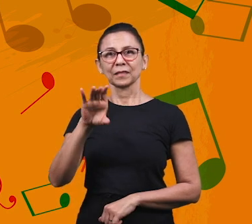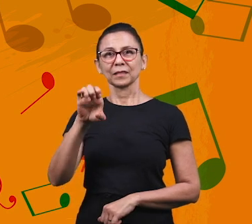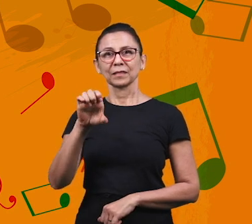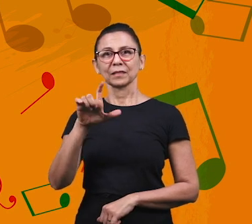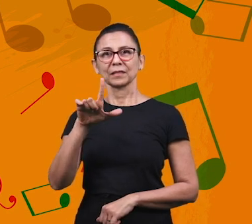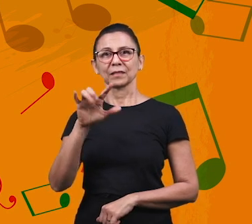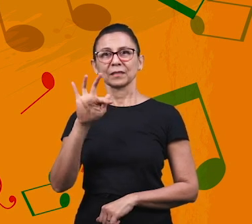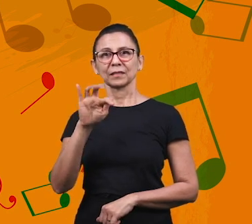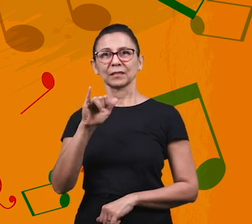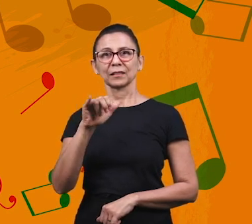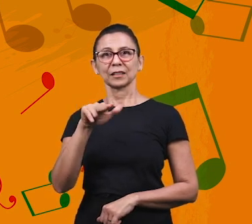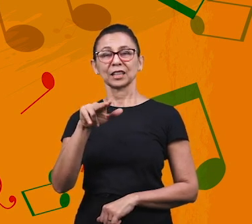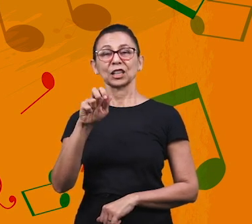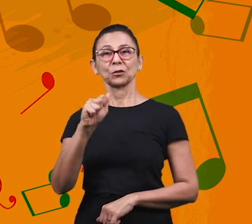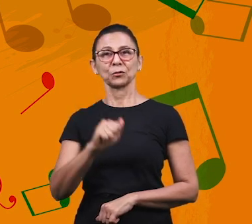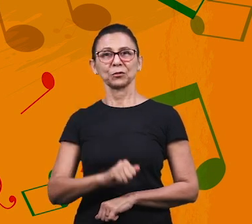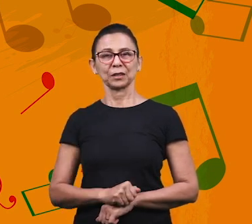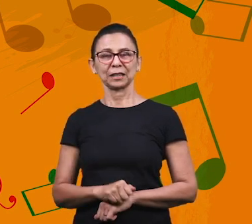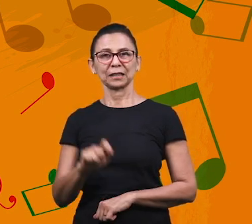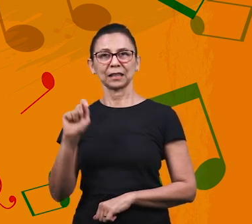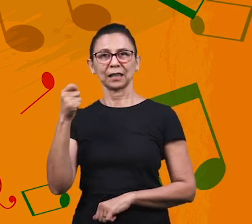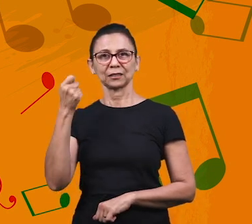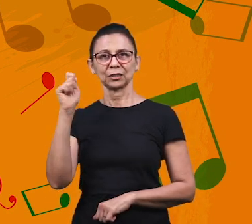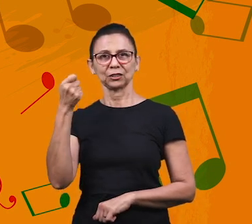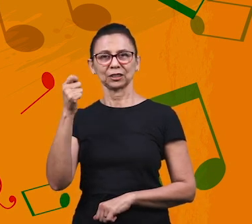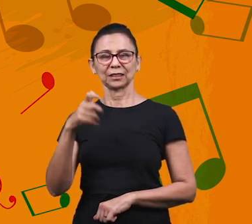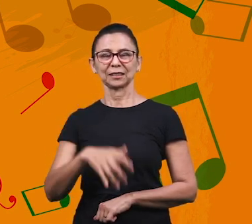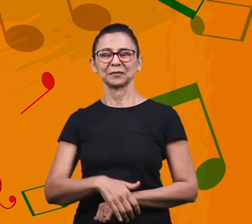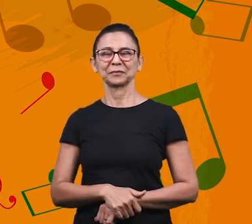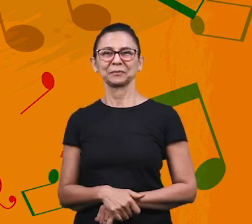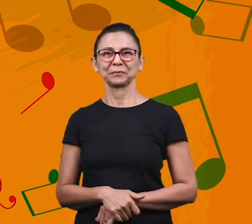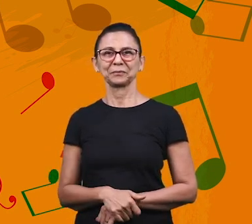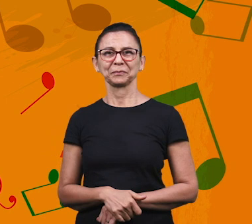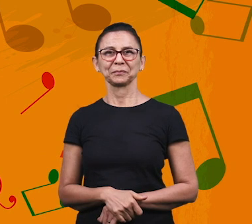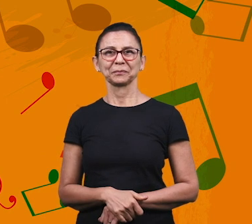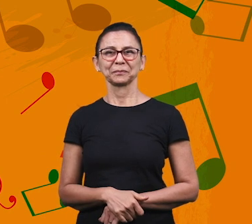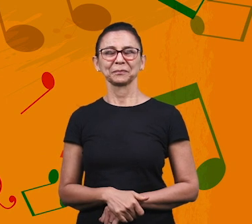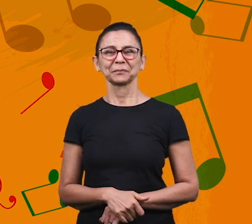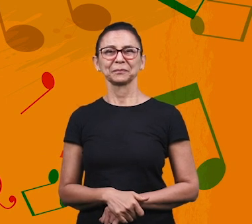Delfina, de Buenos Aires, Argentina. Argentina.